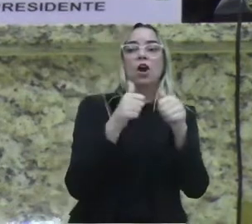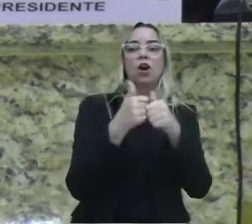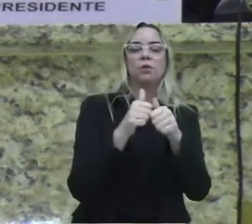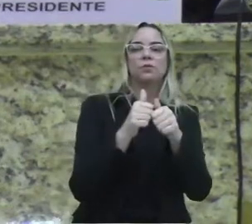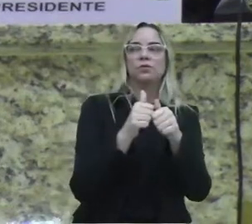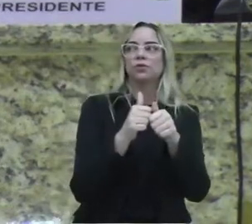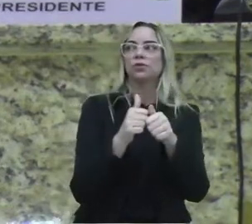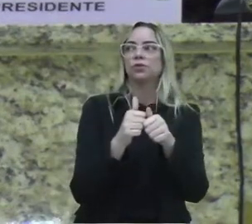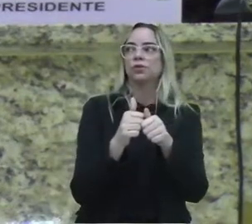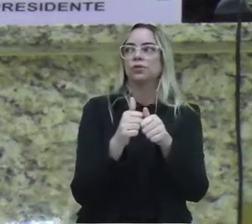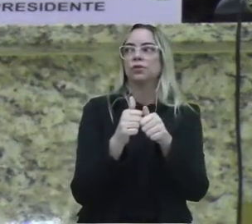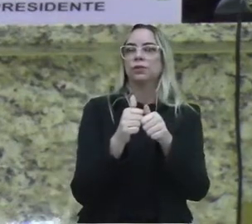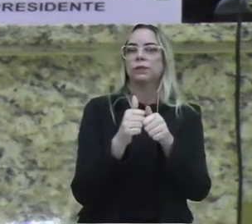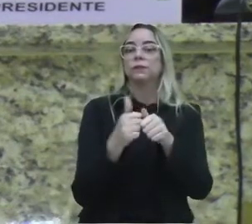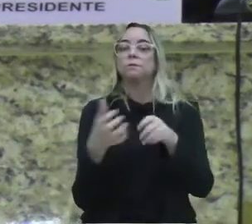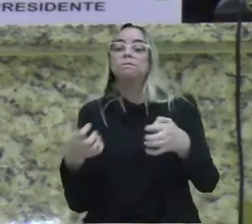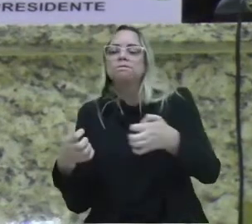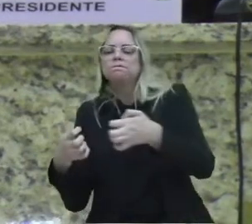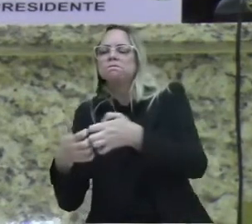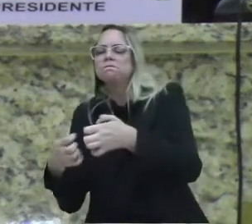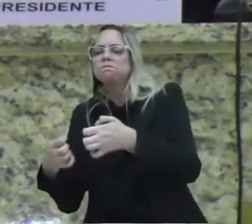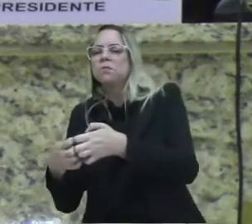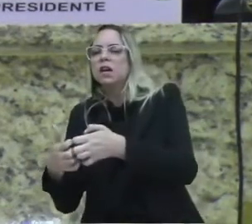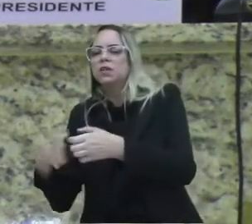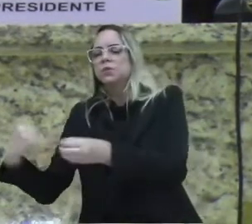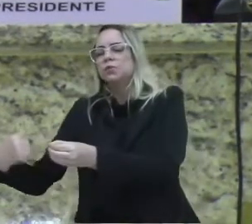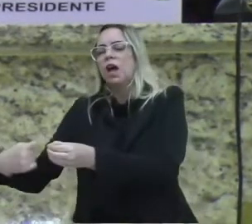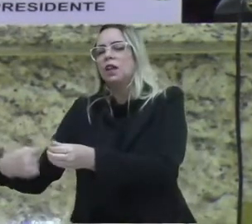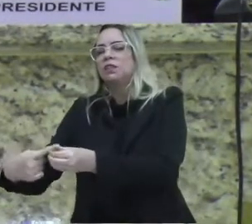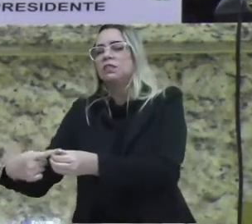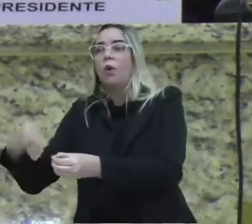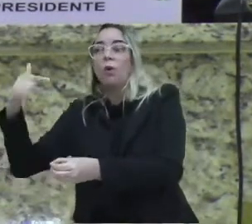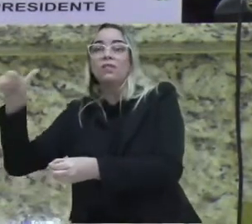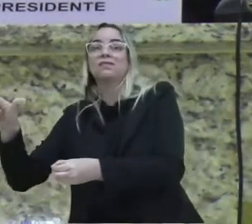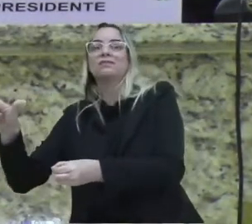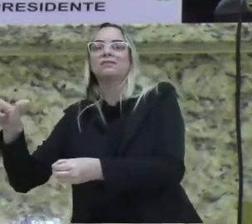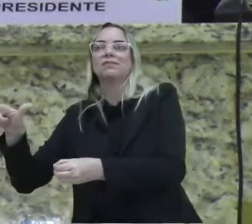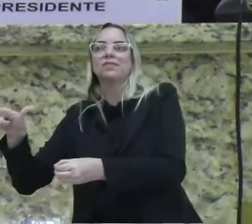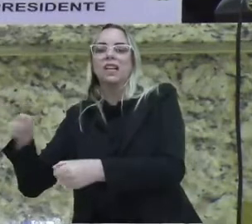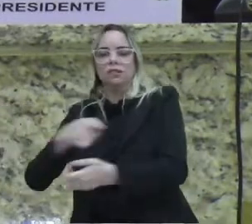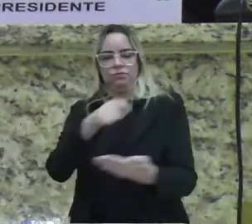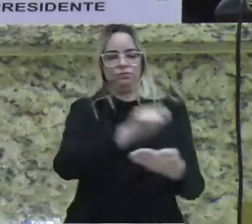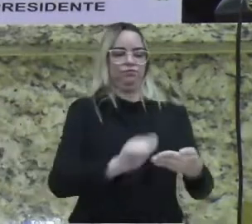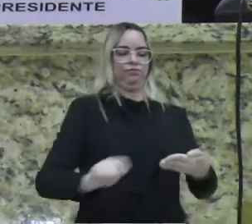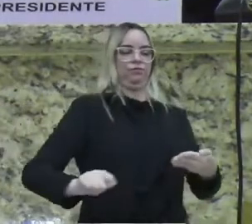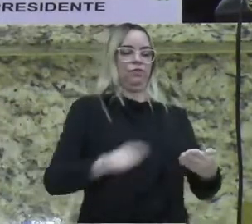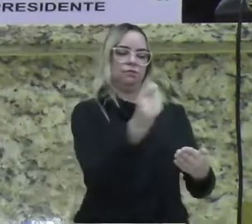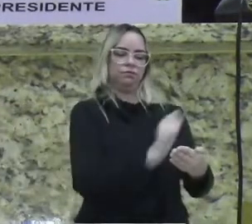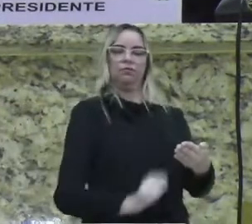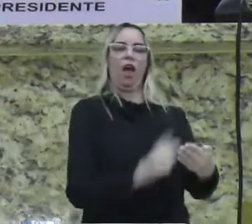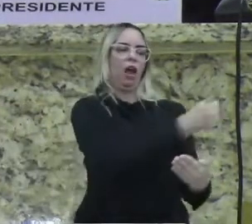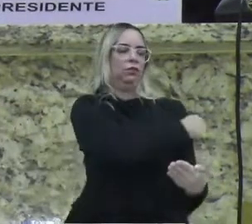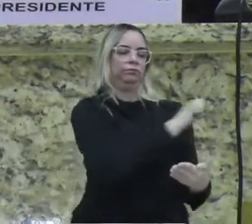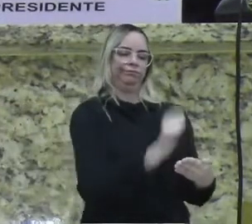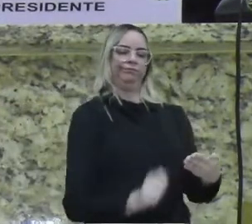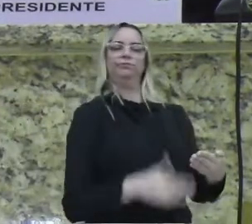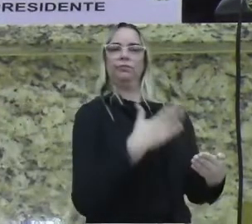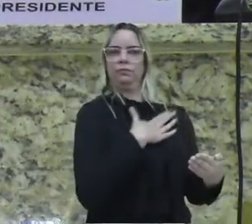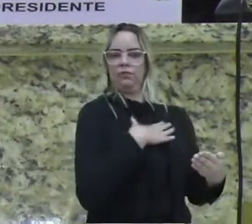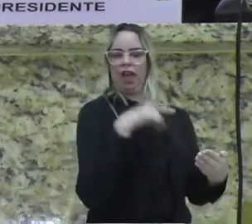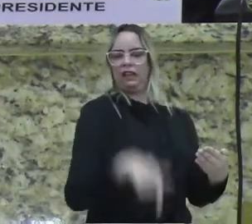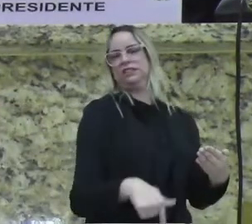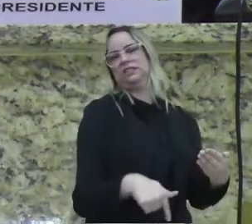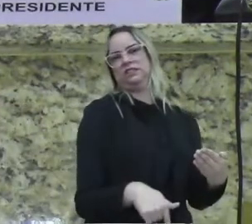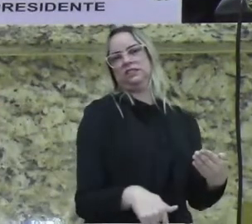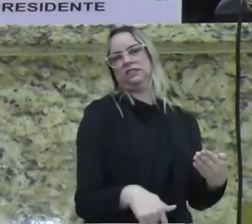num município vizinho, mas porque o estudante é matriculado na escola do nosso município ou da estadual. Então, a gente